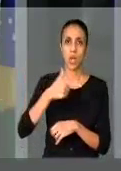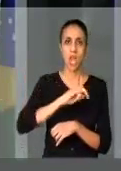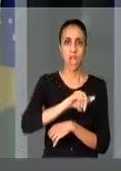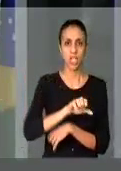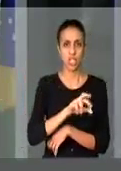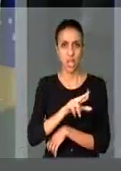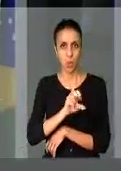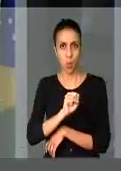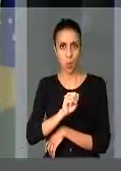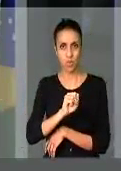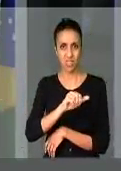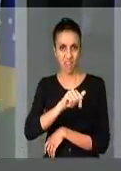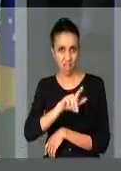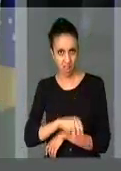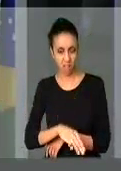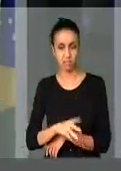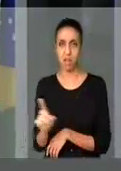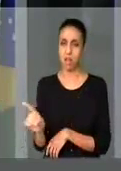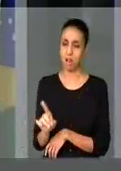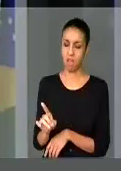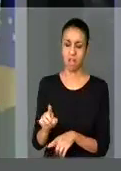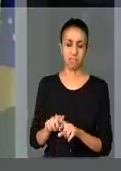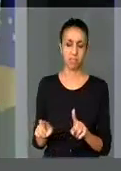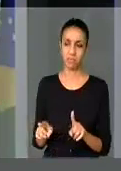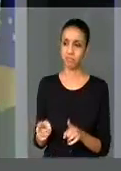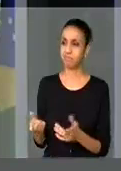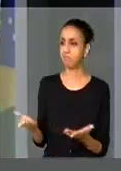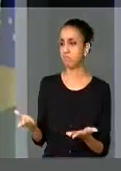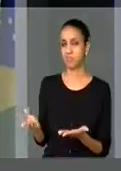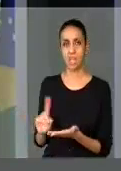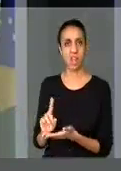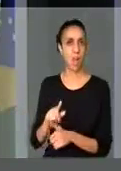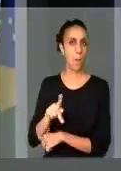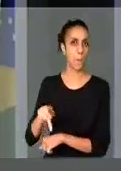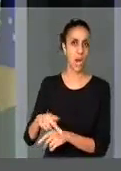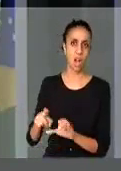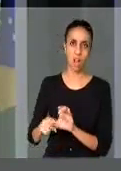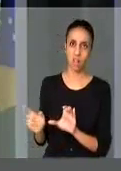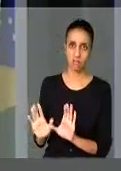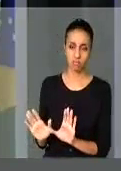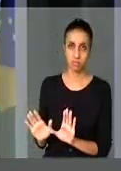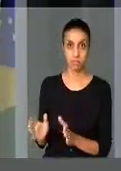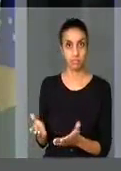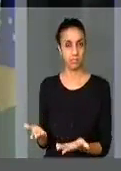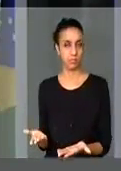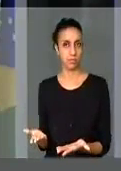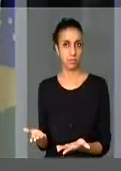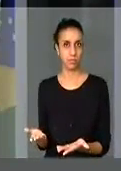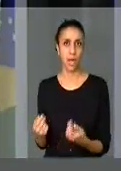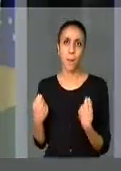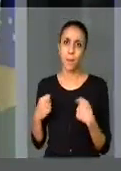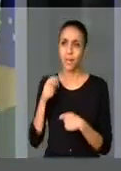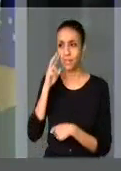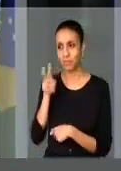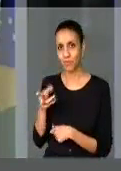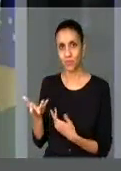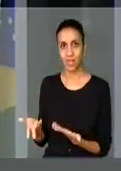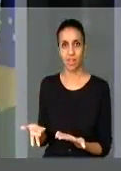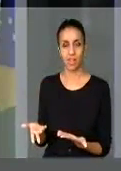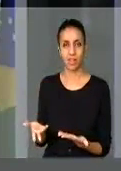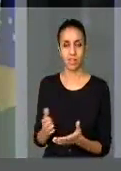frontalmente o conceito aceito de nação. Não há como não admitir que foi uma